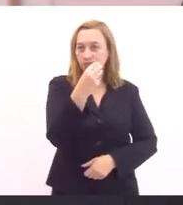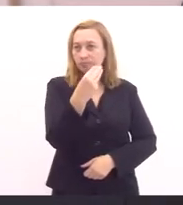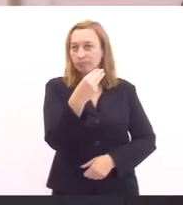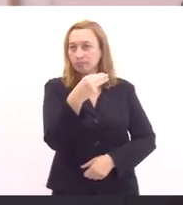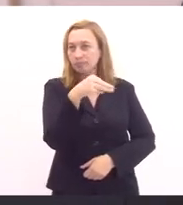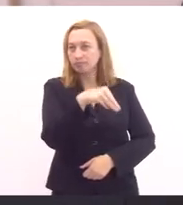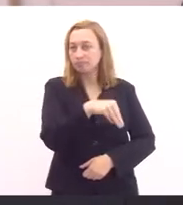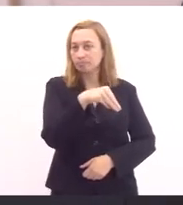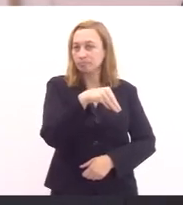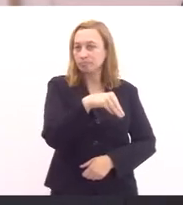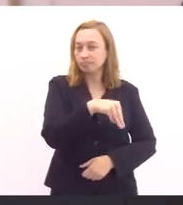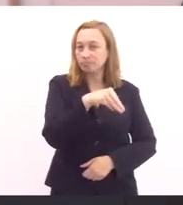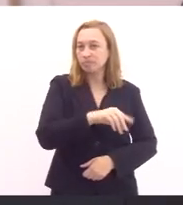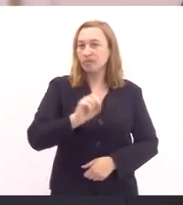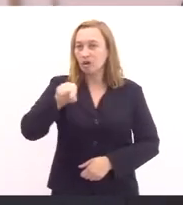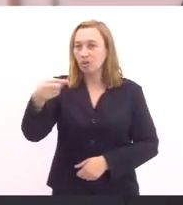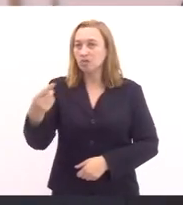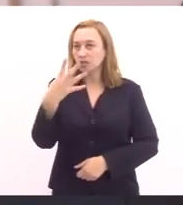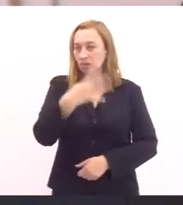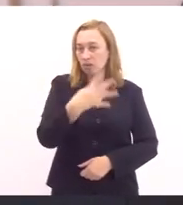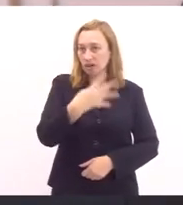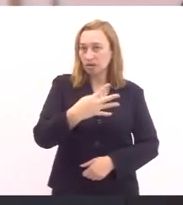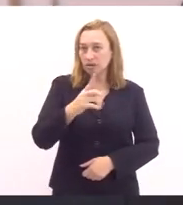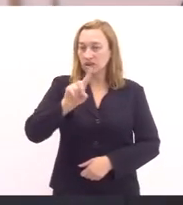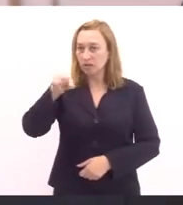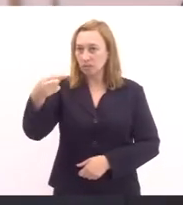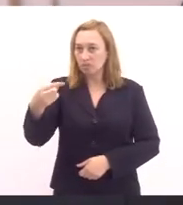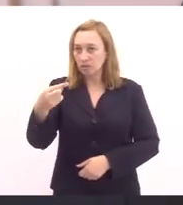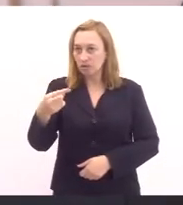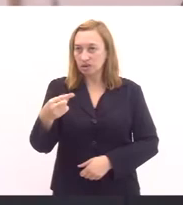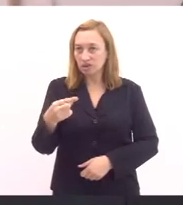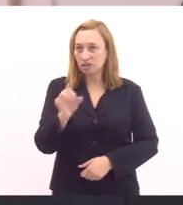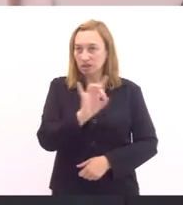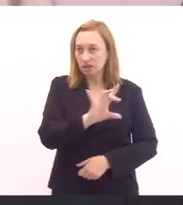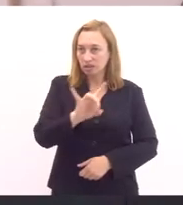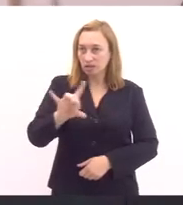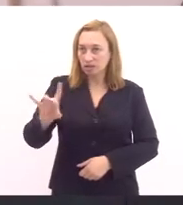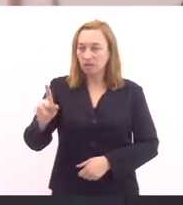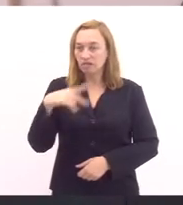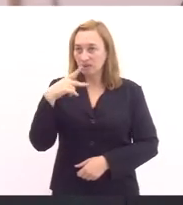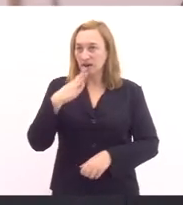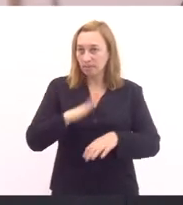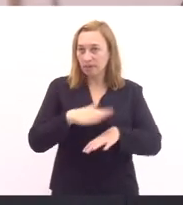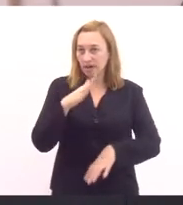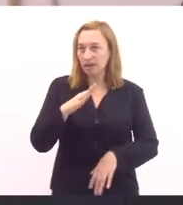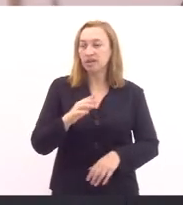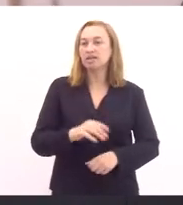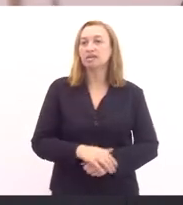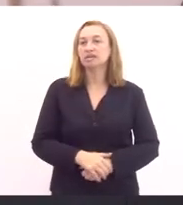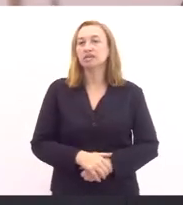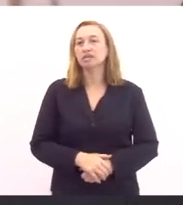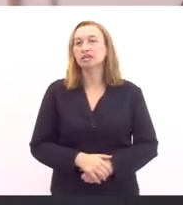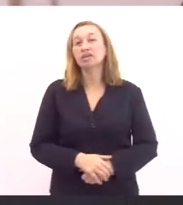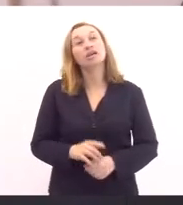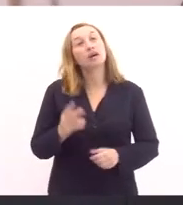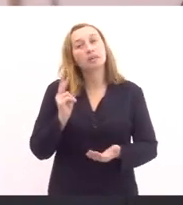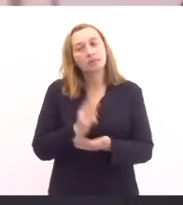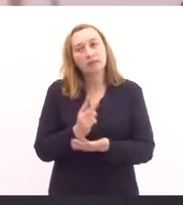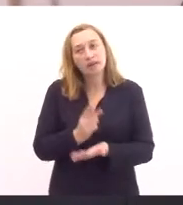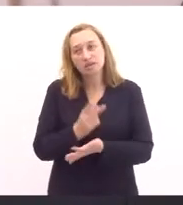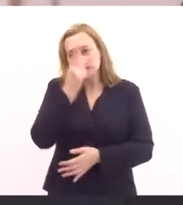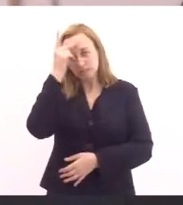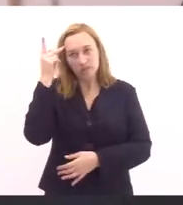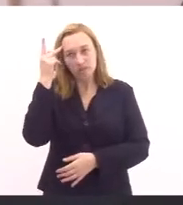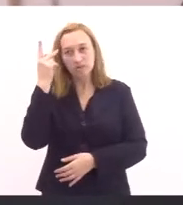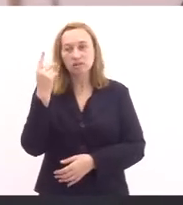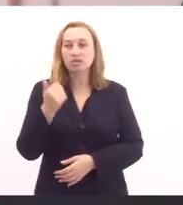as outras vamos ter quatro Ah pois vamos ter as pessoas que estão aqui participando vão poder também a mesma as pessoas